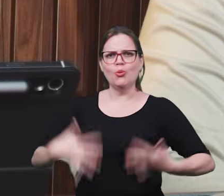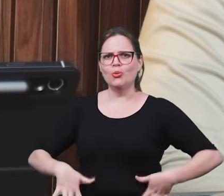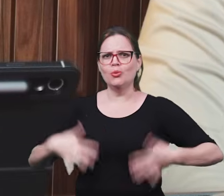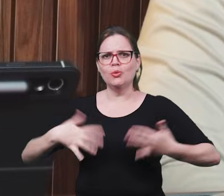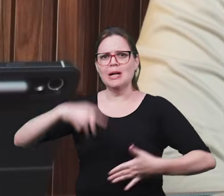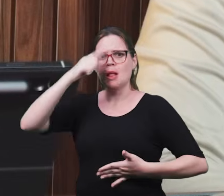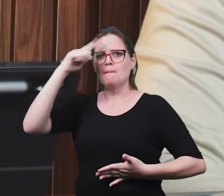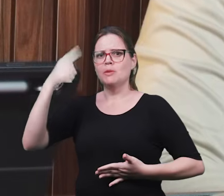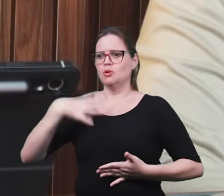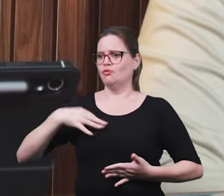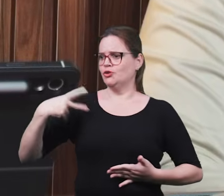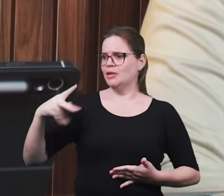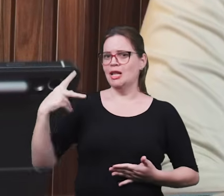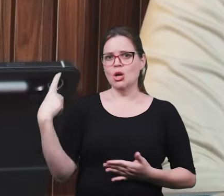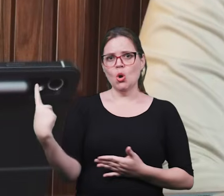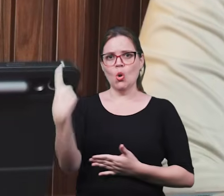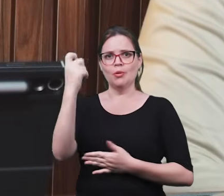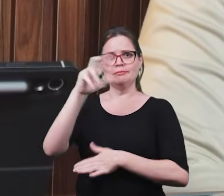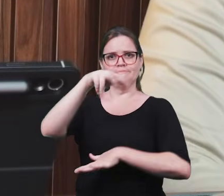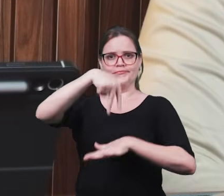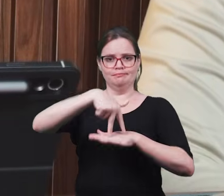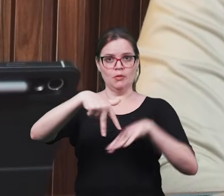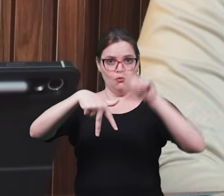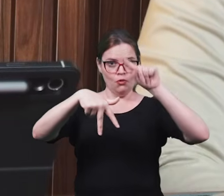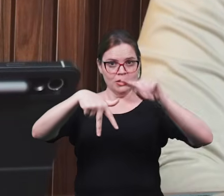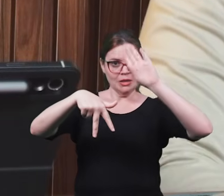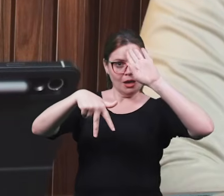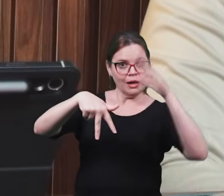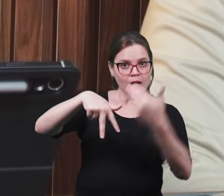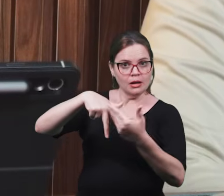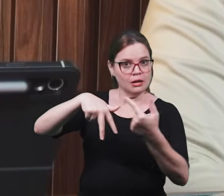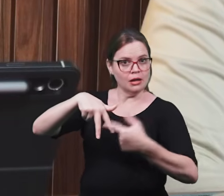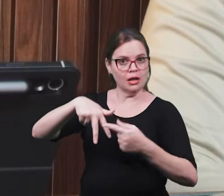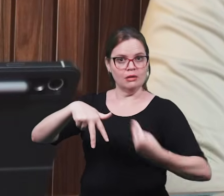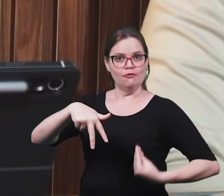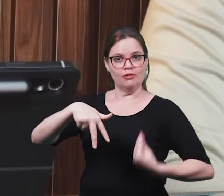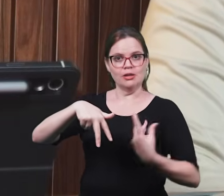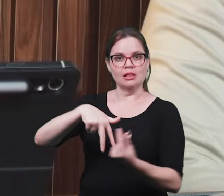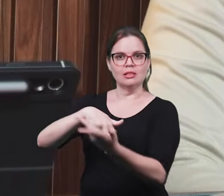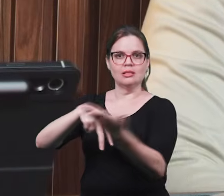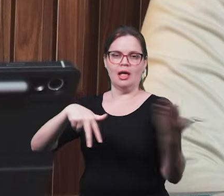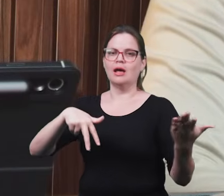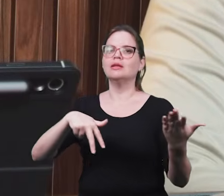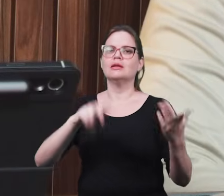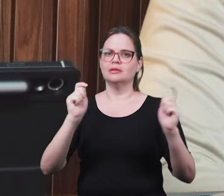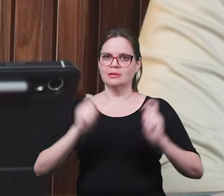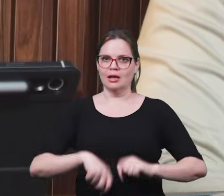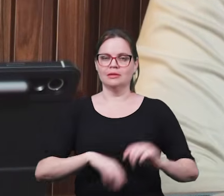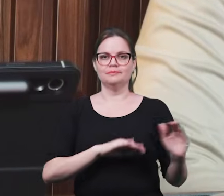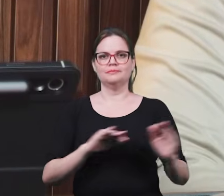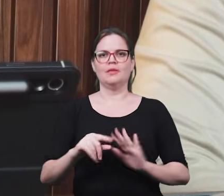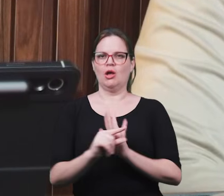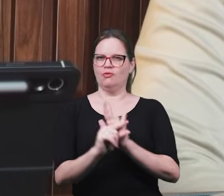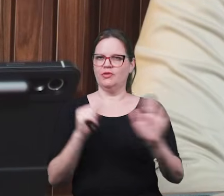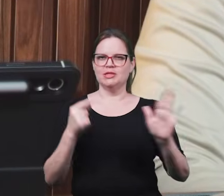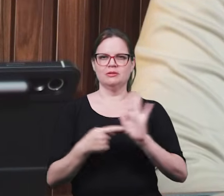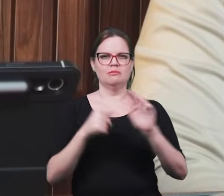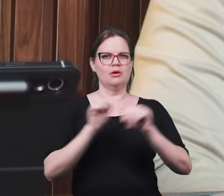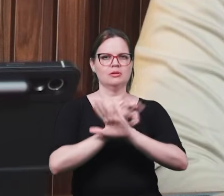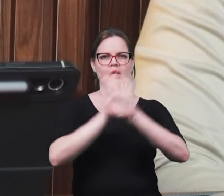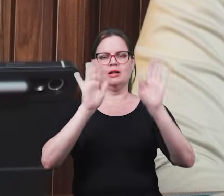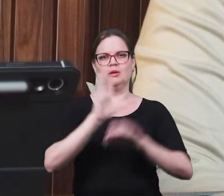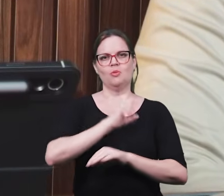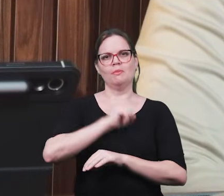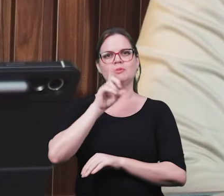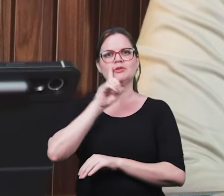seu Filho unigênito para que todo aquele que nele crê não pereça, mas tenha a vida eterna. É um versículo que evidencia o